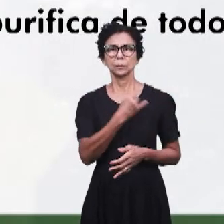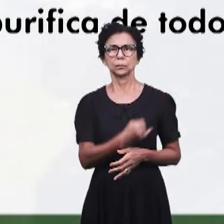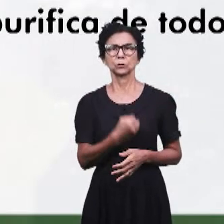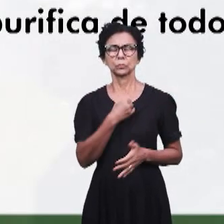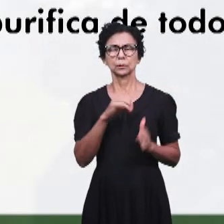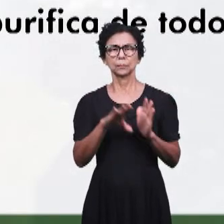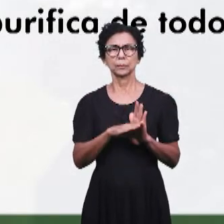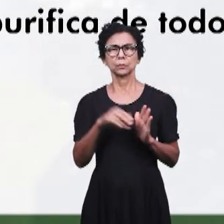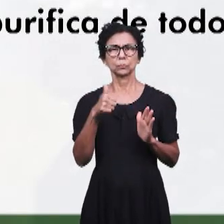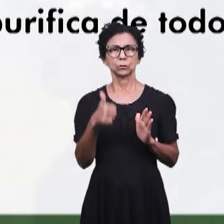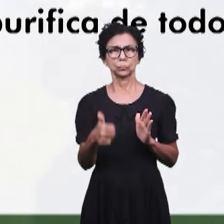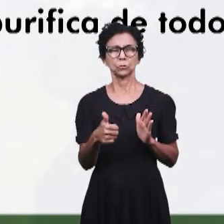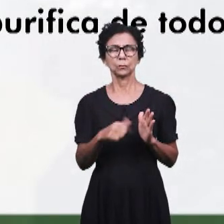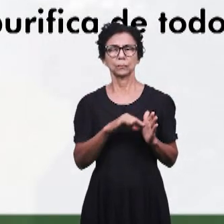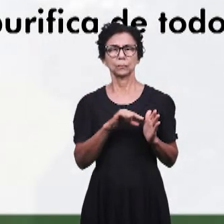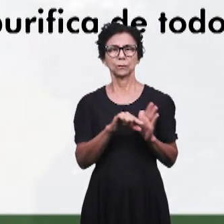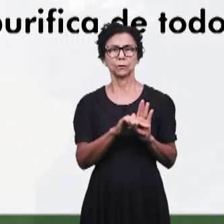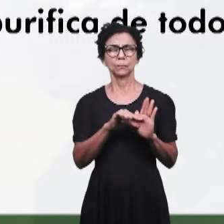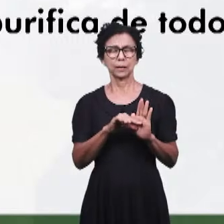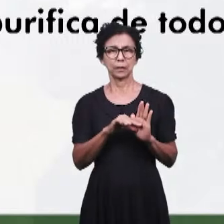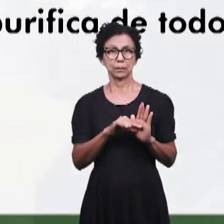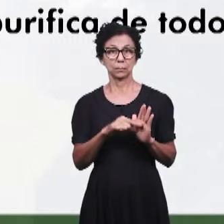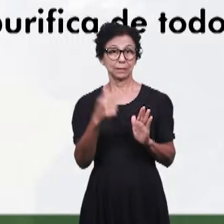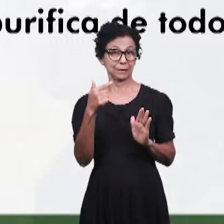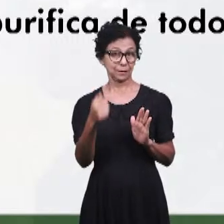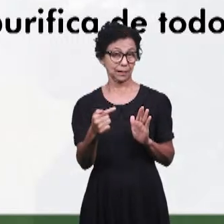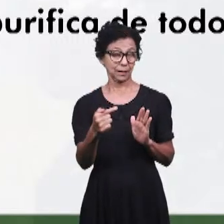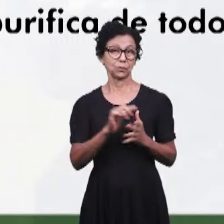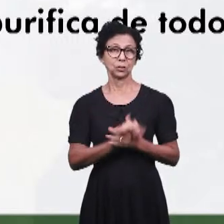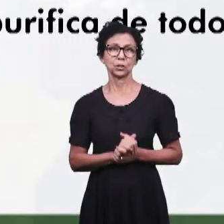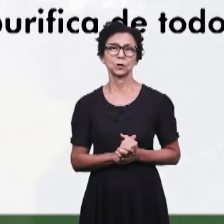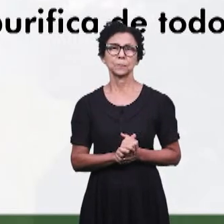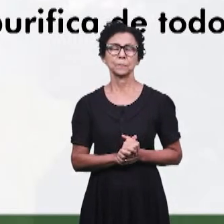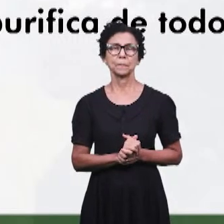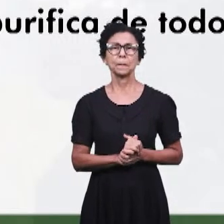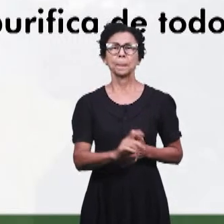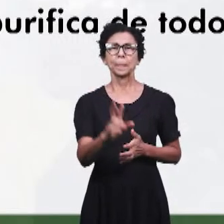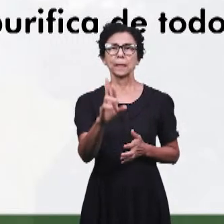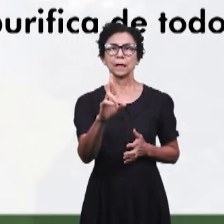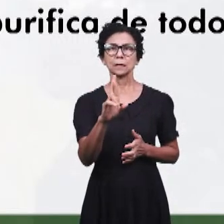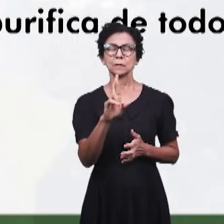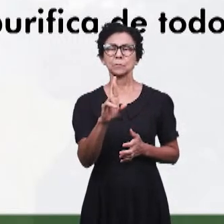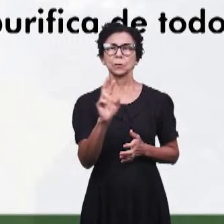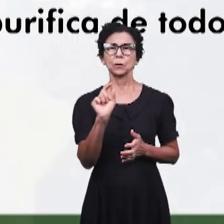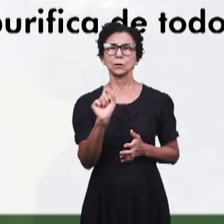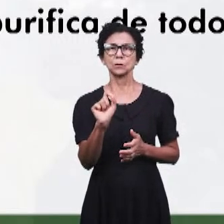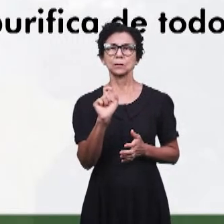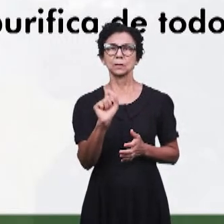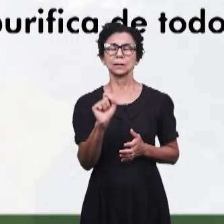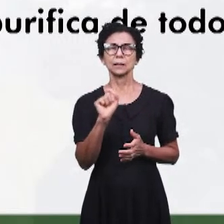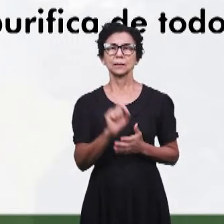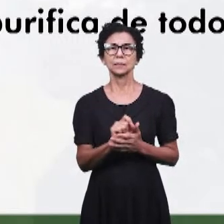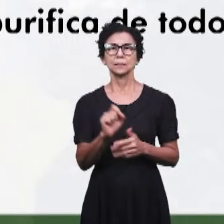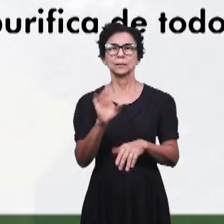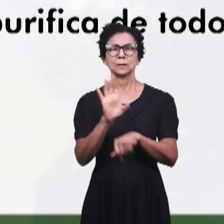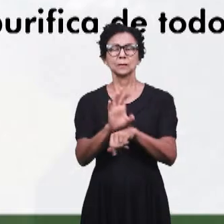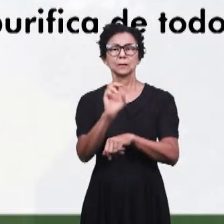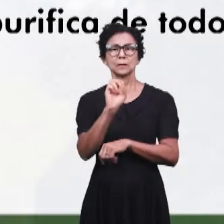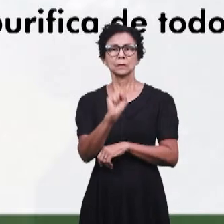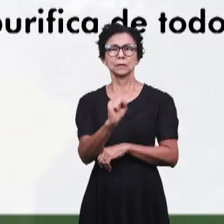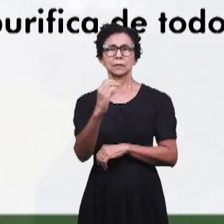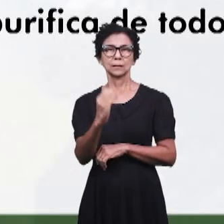João, capítulo 1, verso de número 7. A resposta, ela vem de Santa